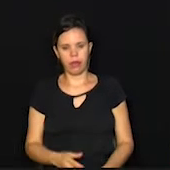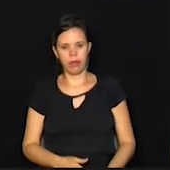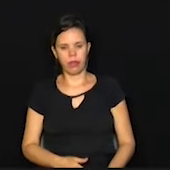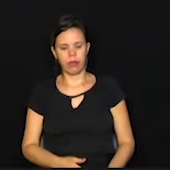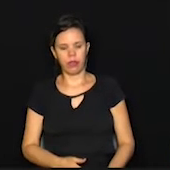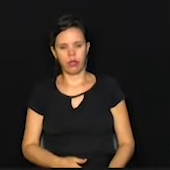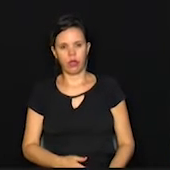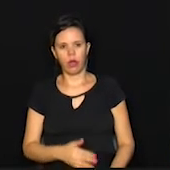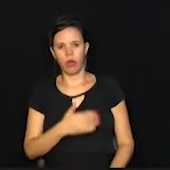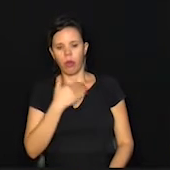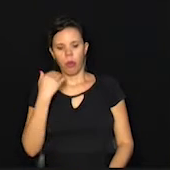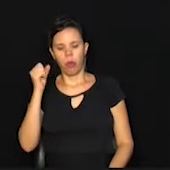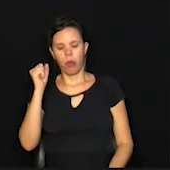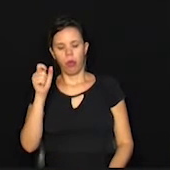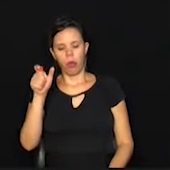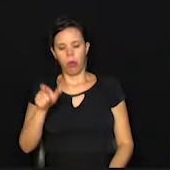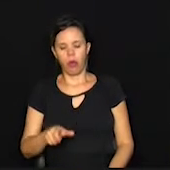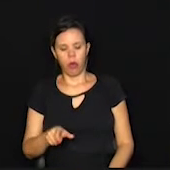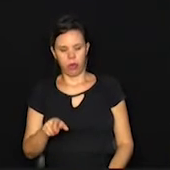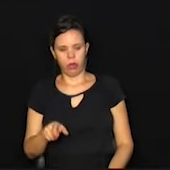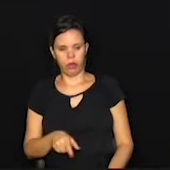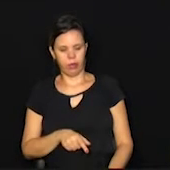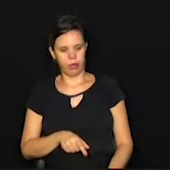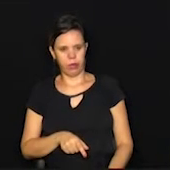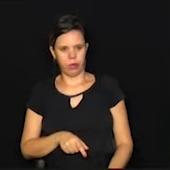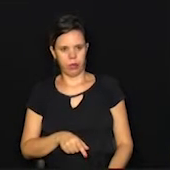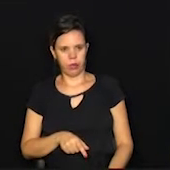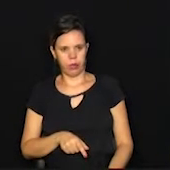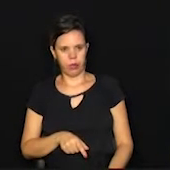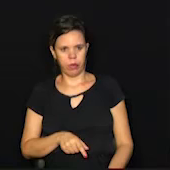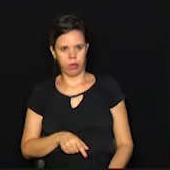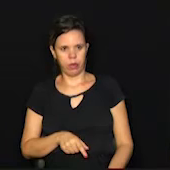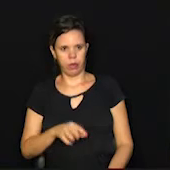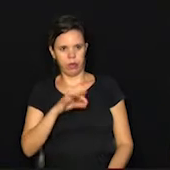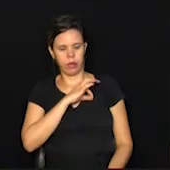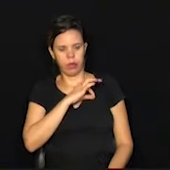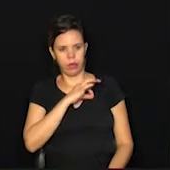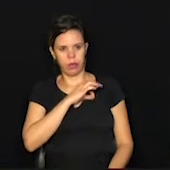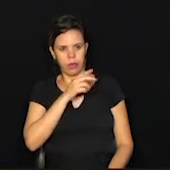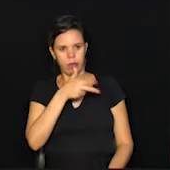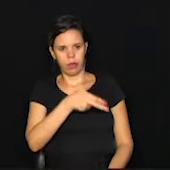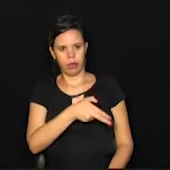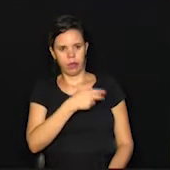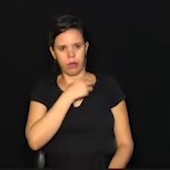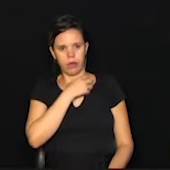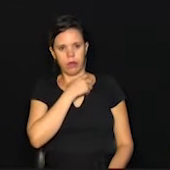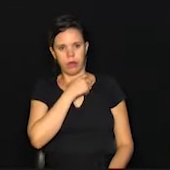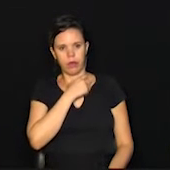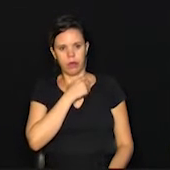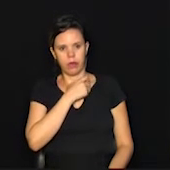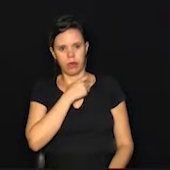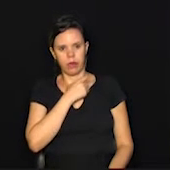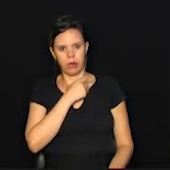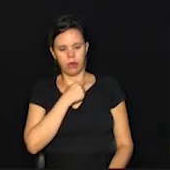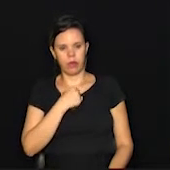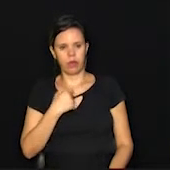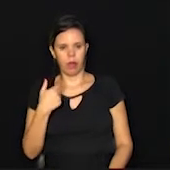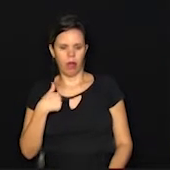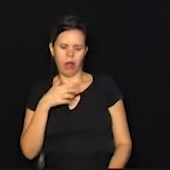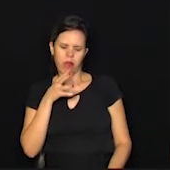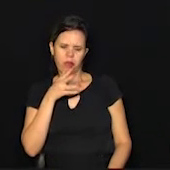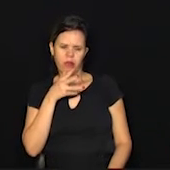morto pela pelo pelas forças policiais né E aí sim eu